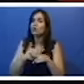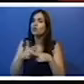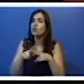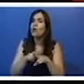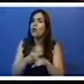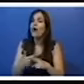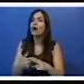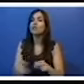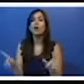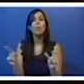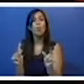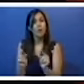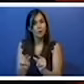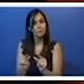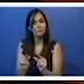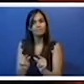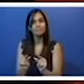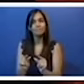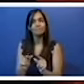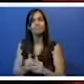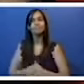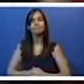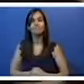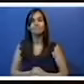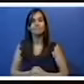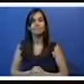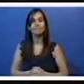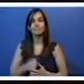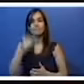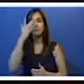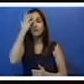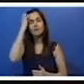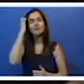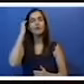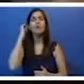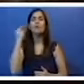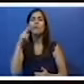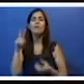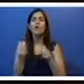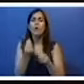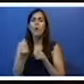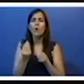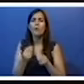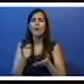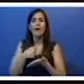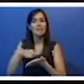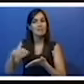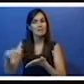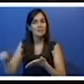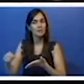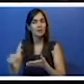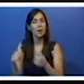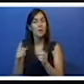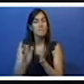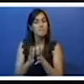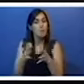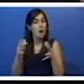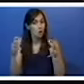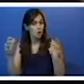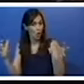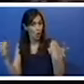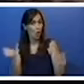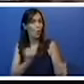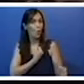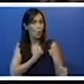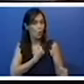aqui o dividir menos partes do que aqui então vamos ver como fica esse escrito por que quanto maior